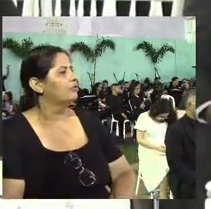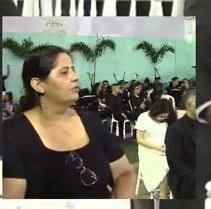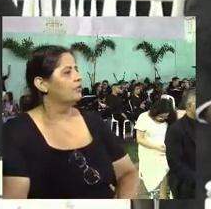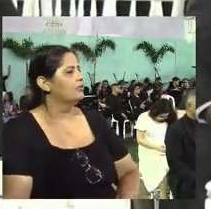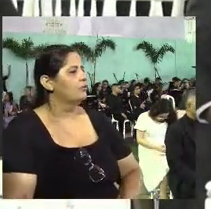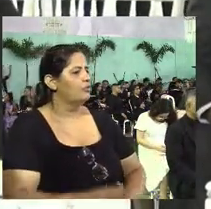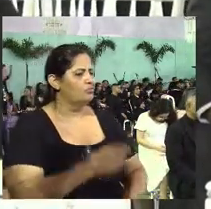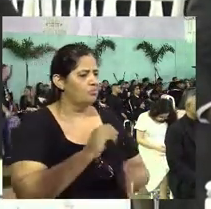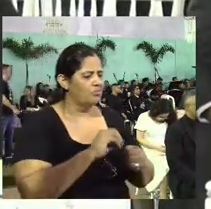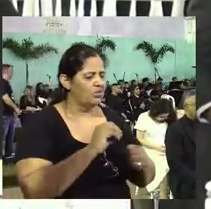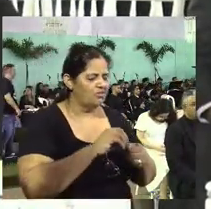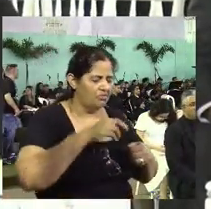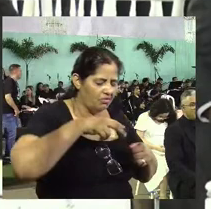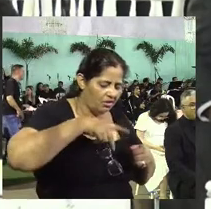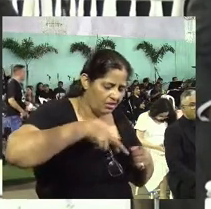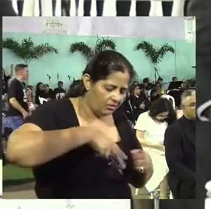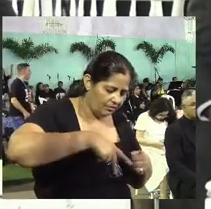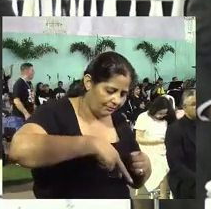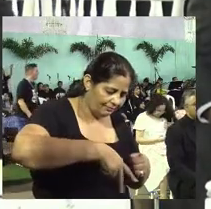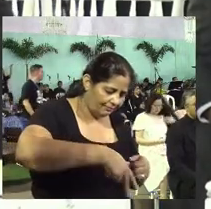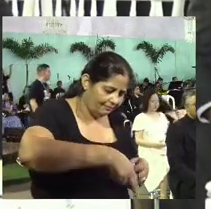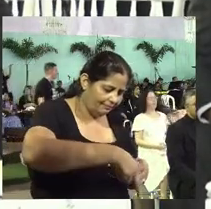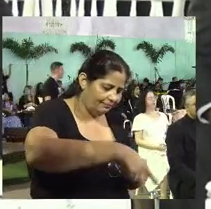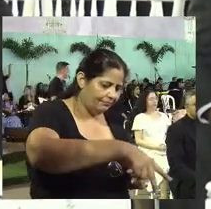e me faz andar